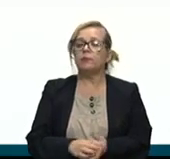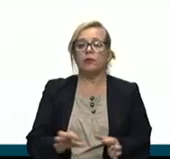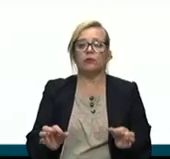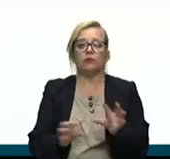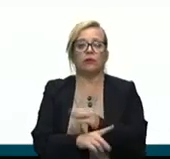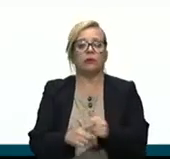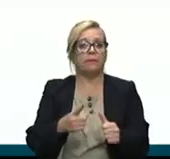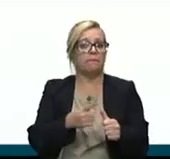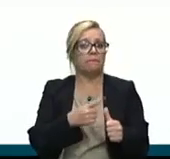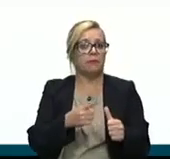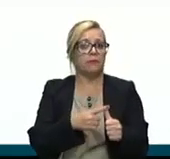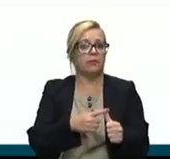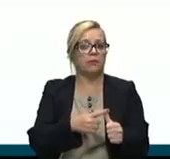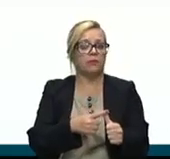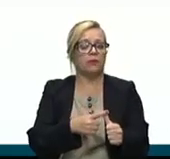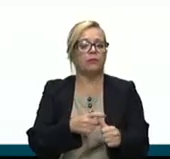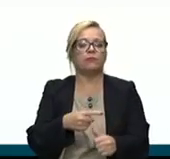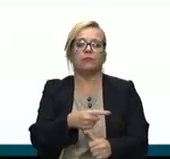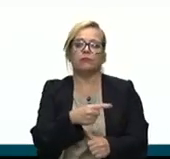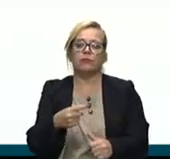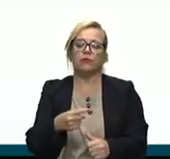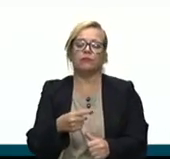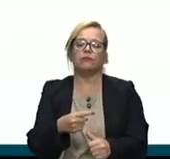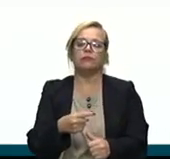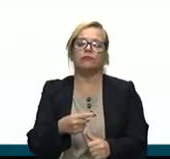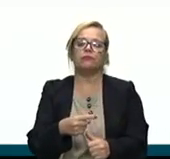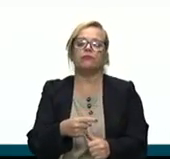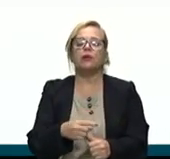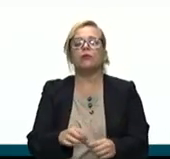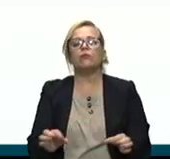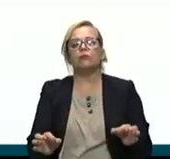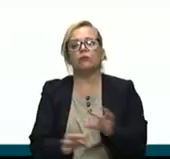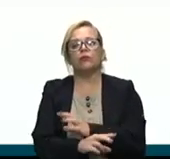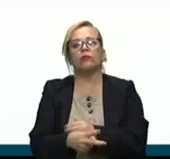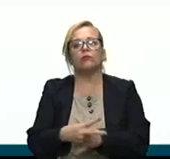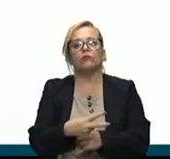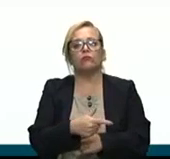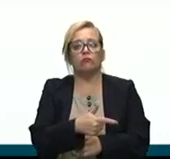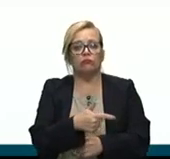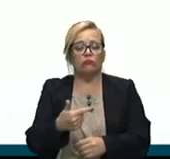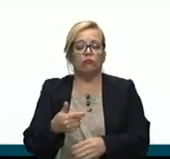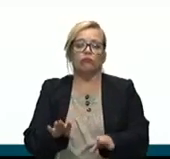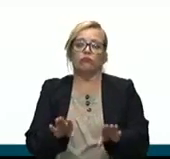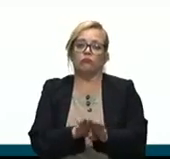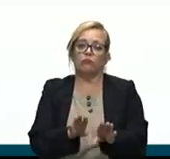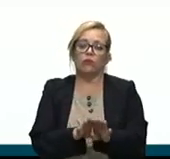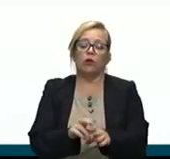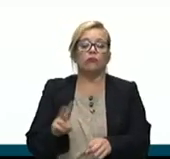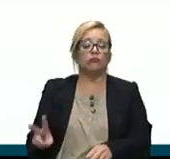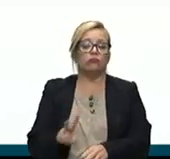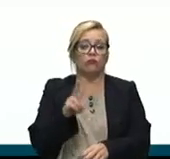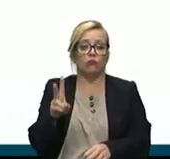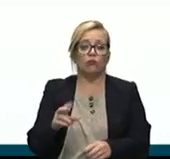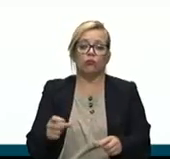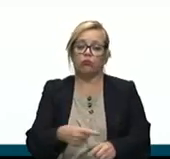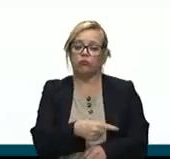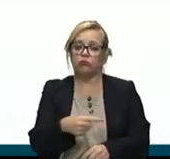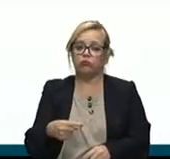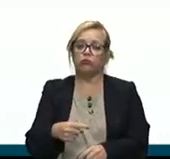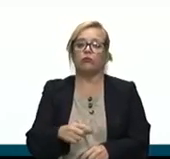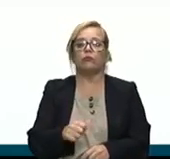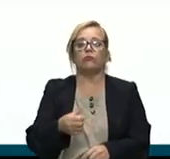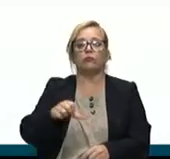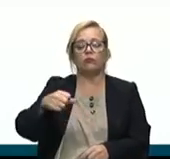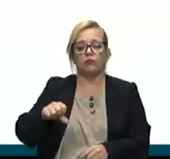da primeira e subtrai o resultado da segunda. Então, 162 menos 142,5 é igual a